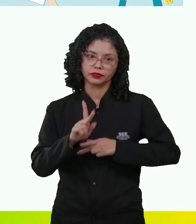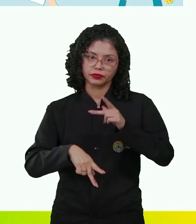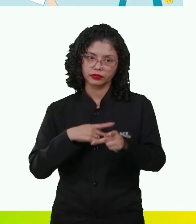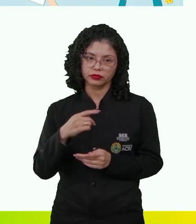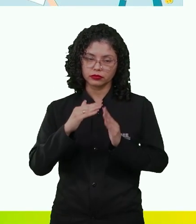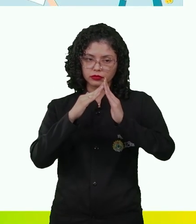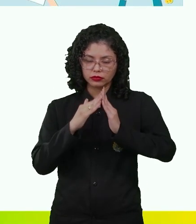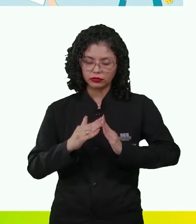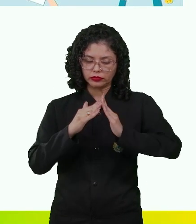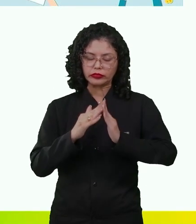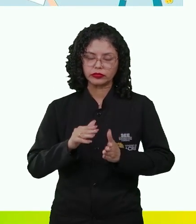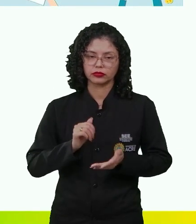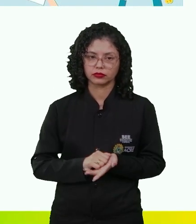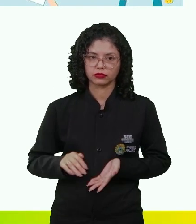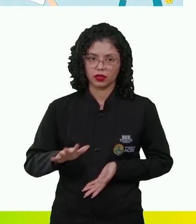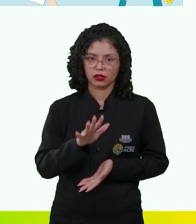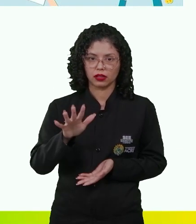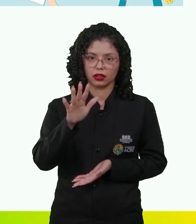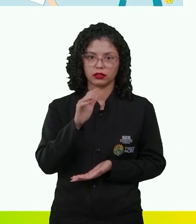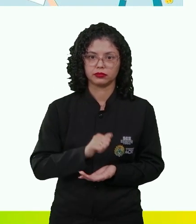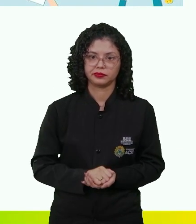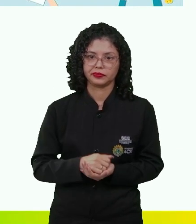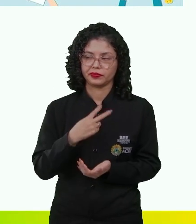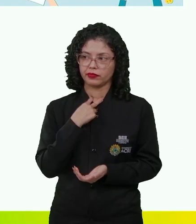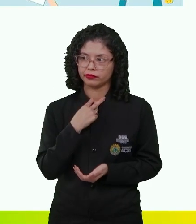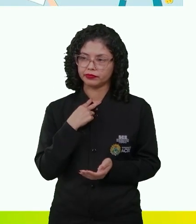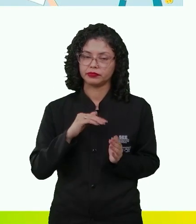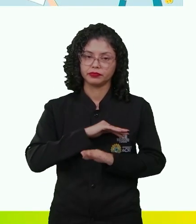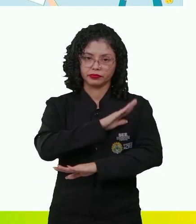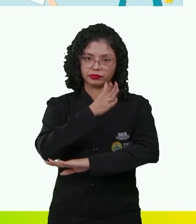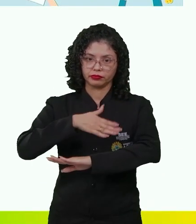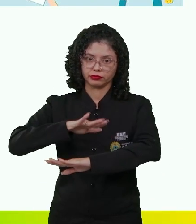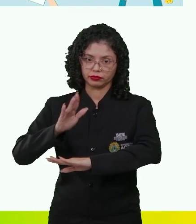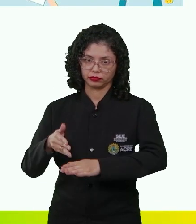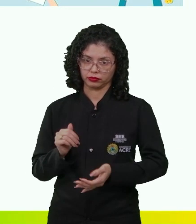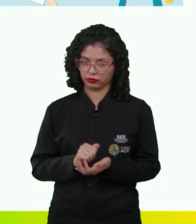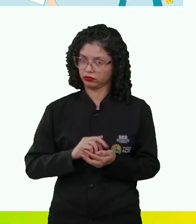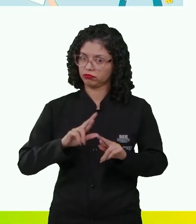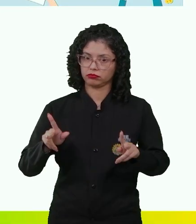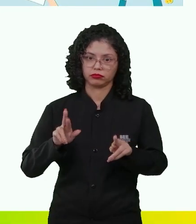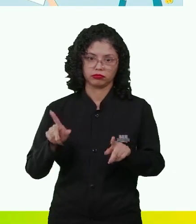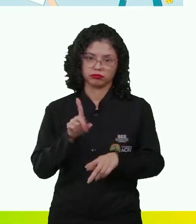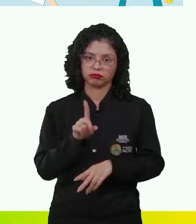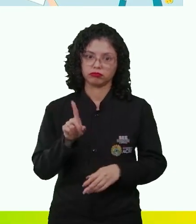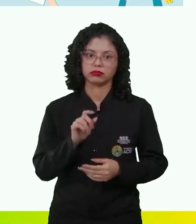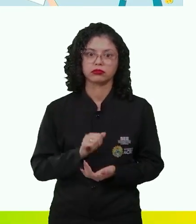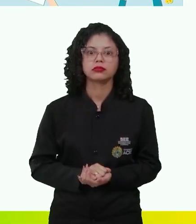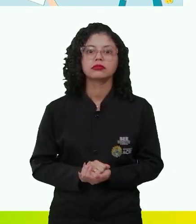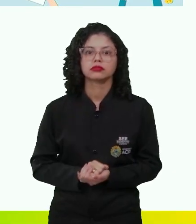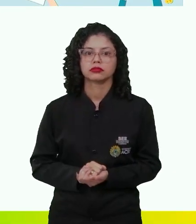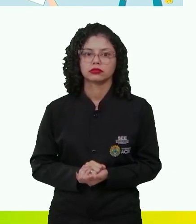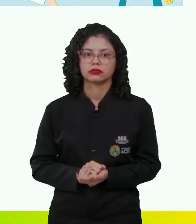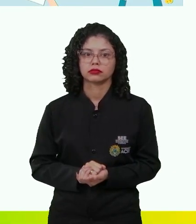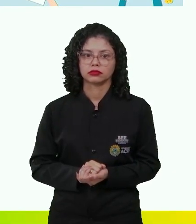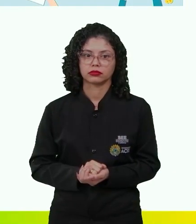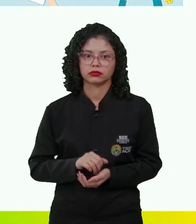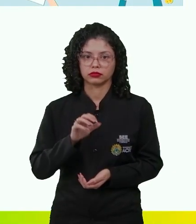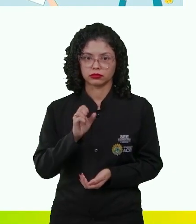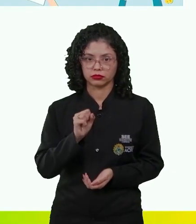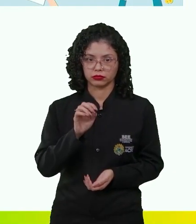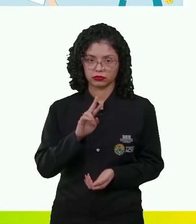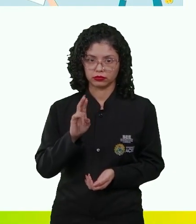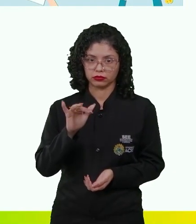vão morar nas favelas, vão ocupar os morros. No Brasil não é diferente. Aqui é